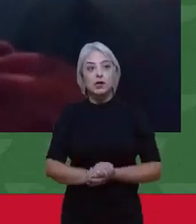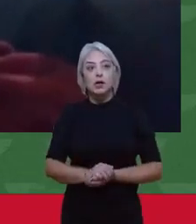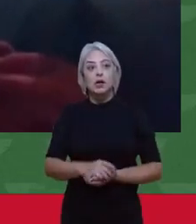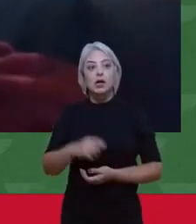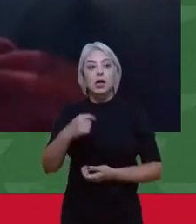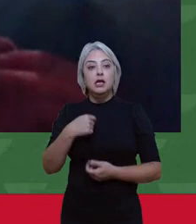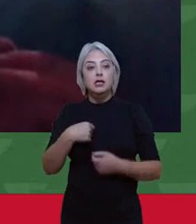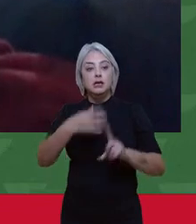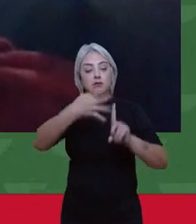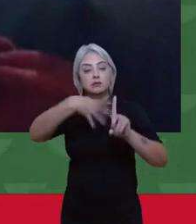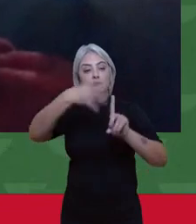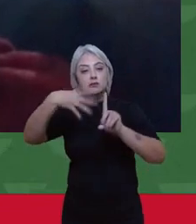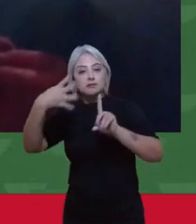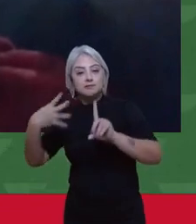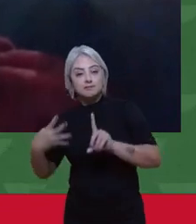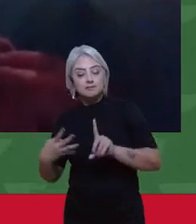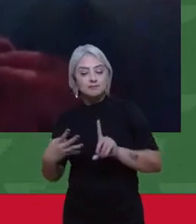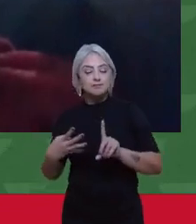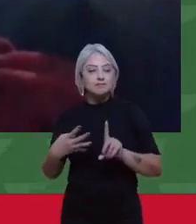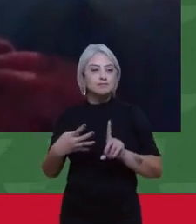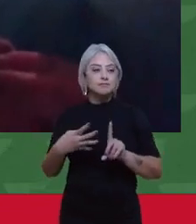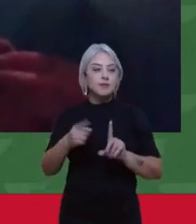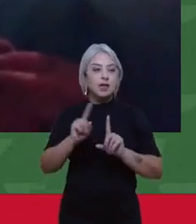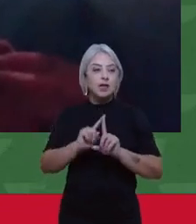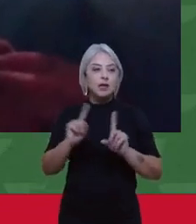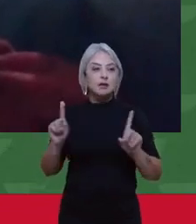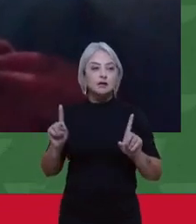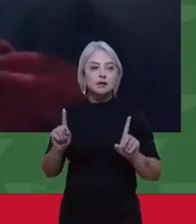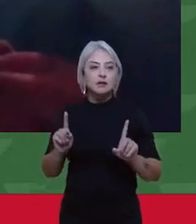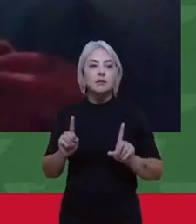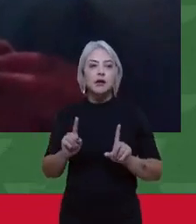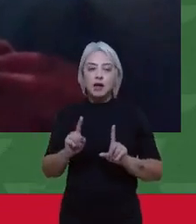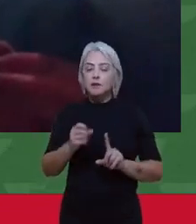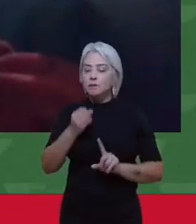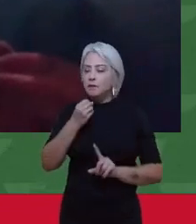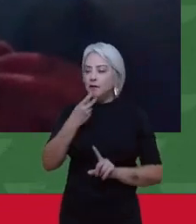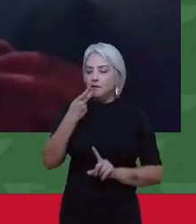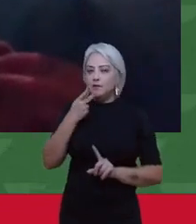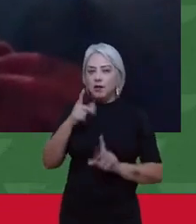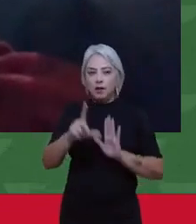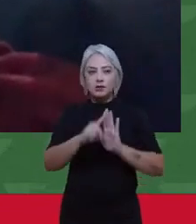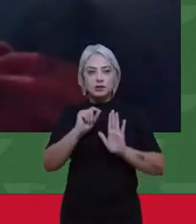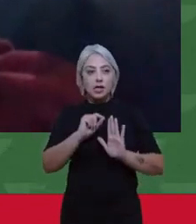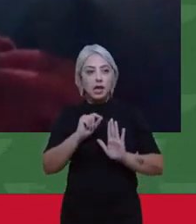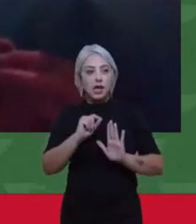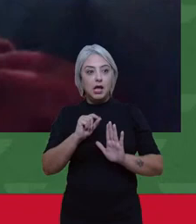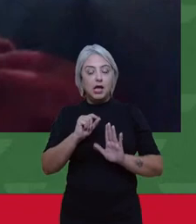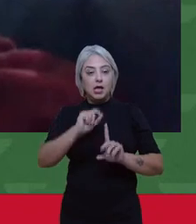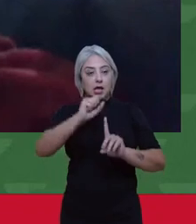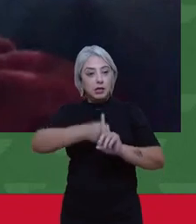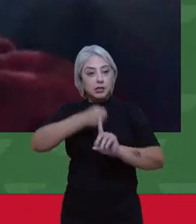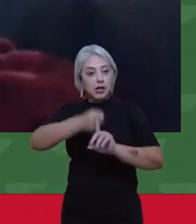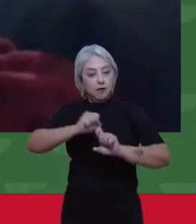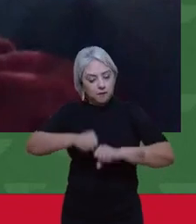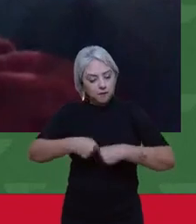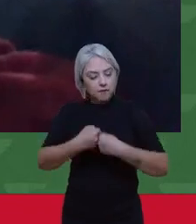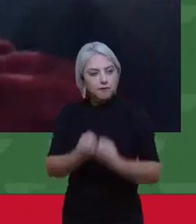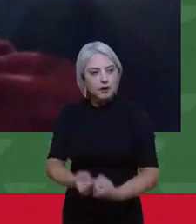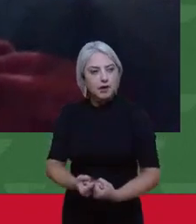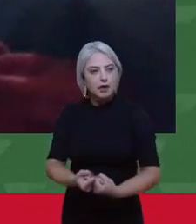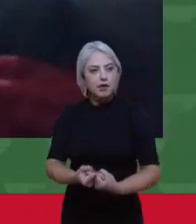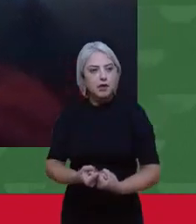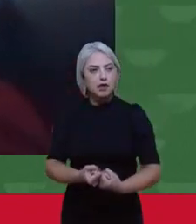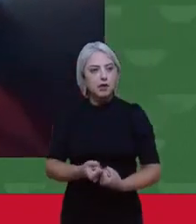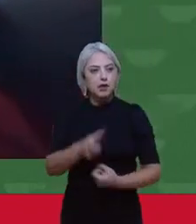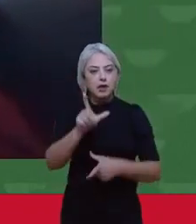população LGBTI, mas, assim, vale a pena dizer que quem defende os humanos, né, consegue ver a